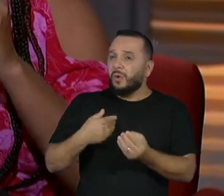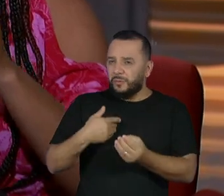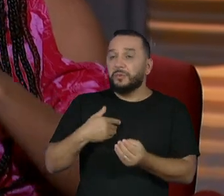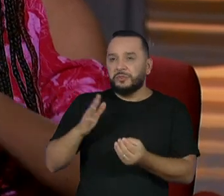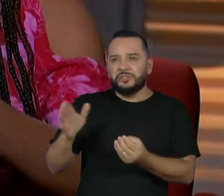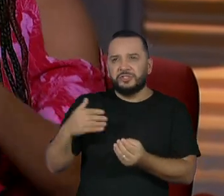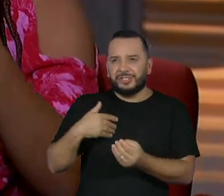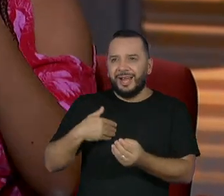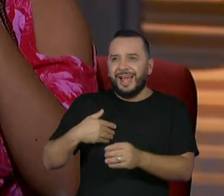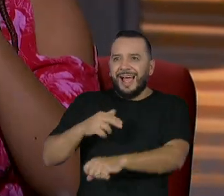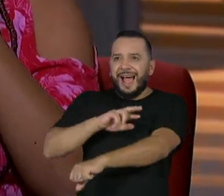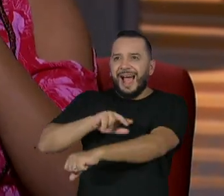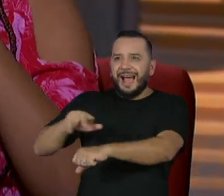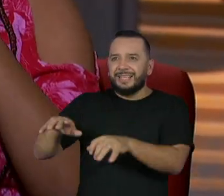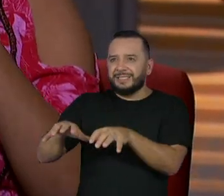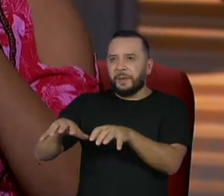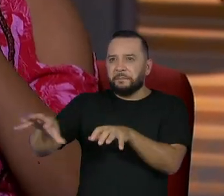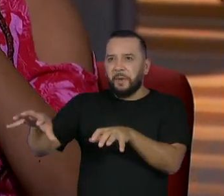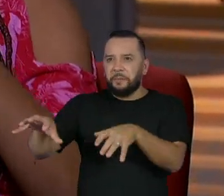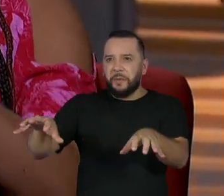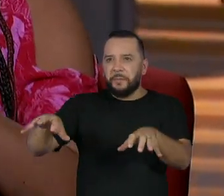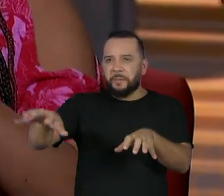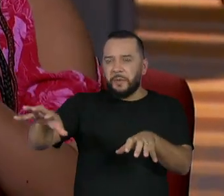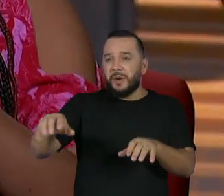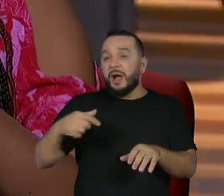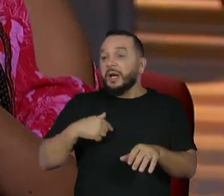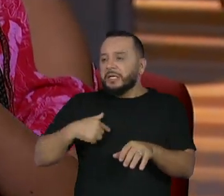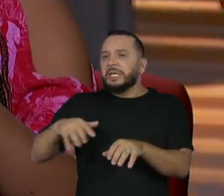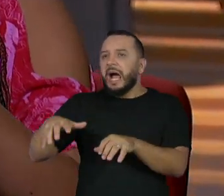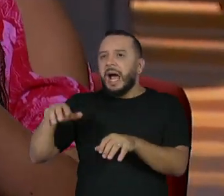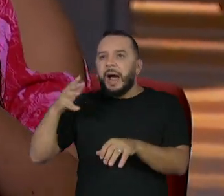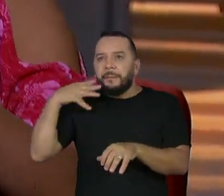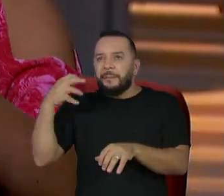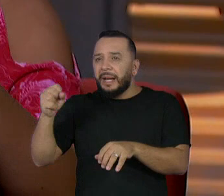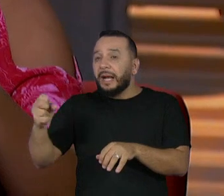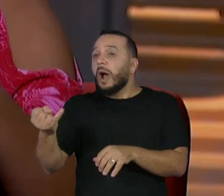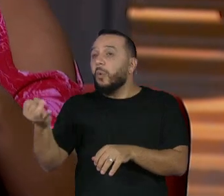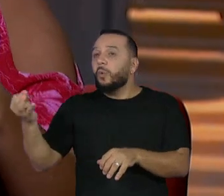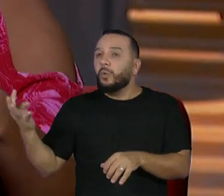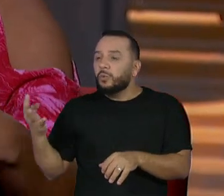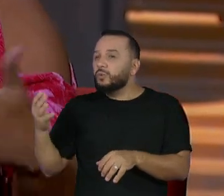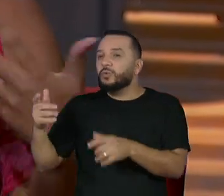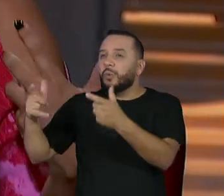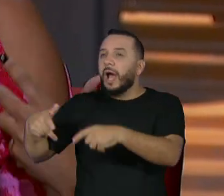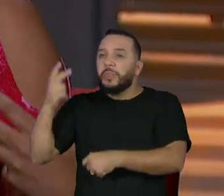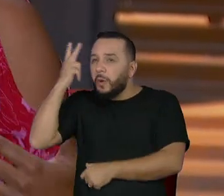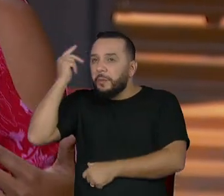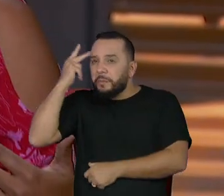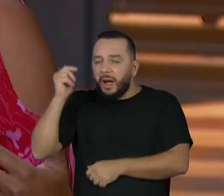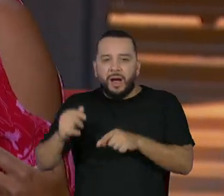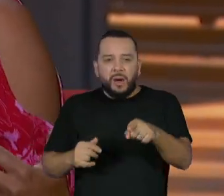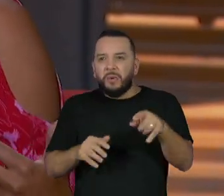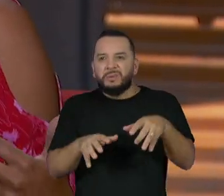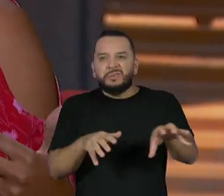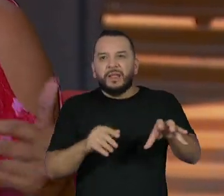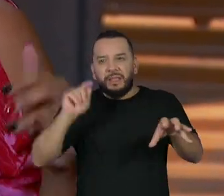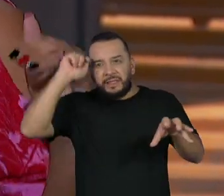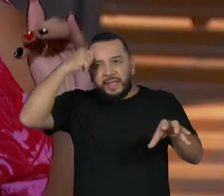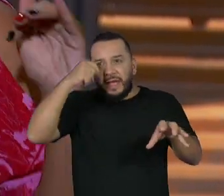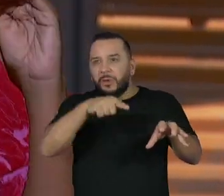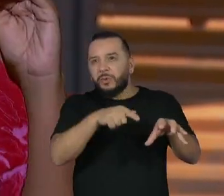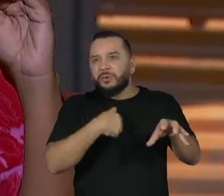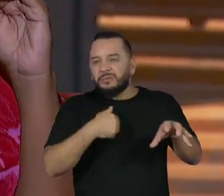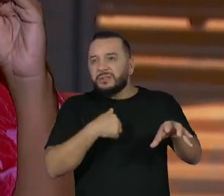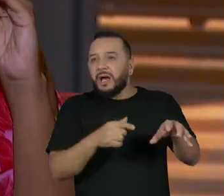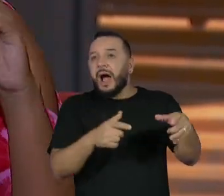ele naturaliza a presença de determinadas pessoas em alguns espaços e naturaliza, inclusive, a ausência das pessoas. Sim. E aí,